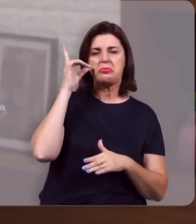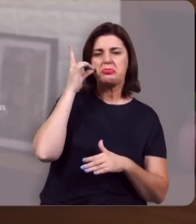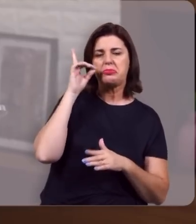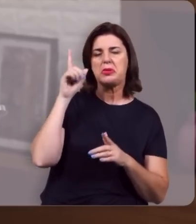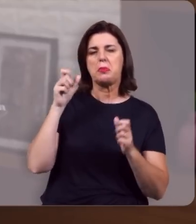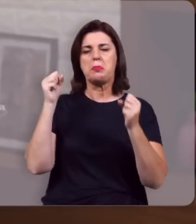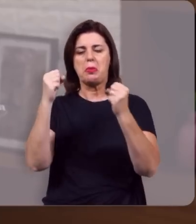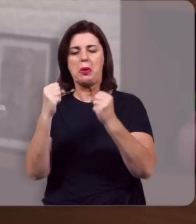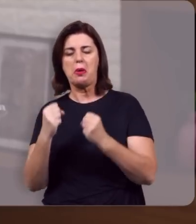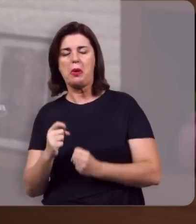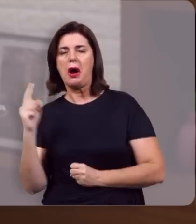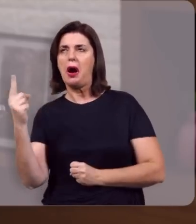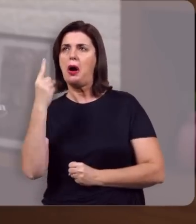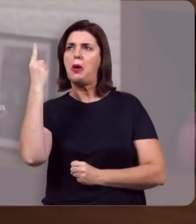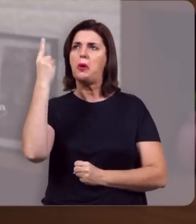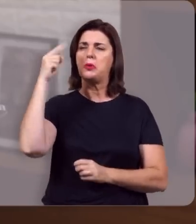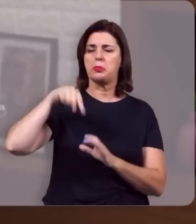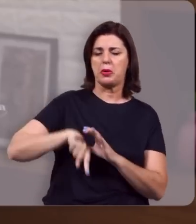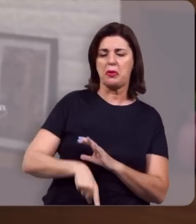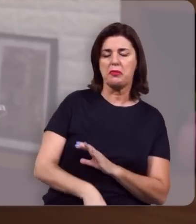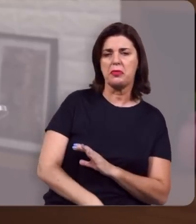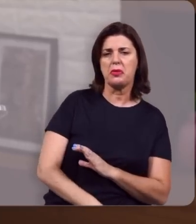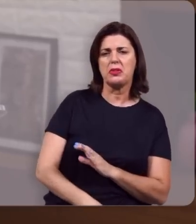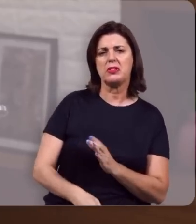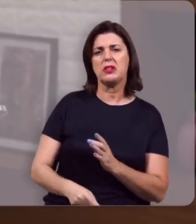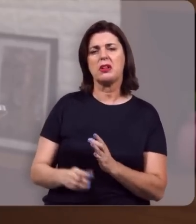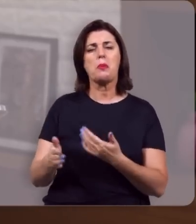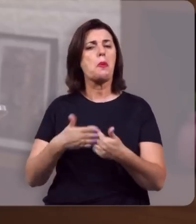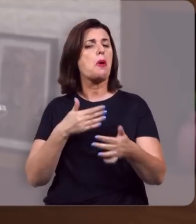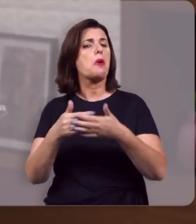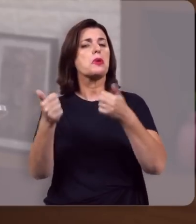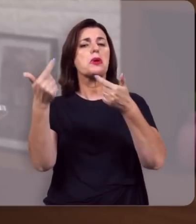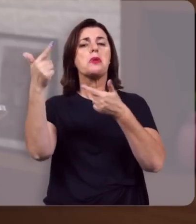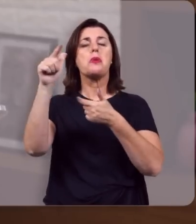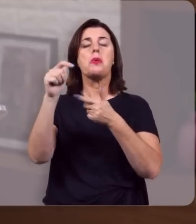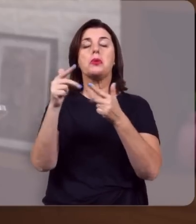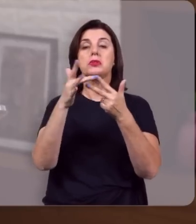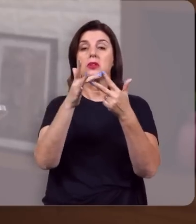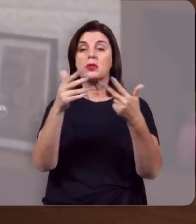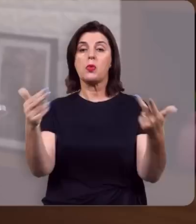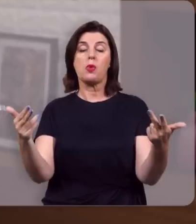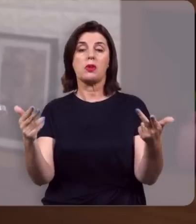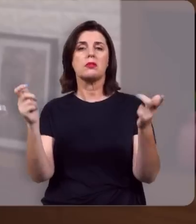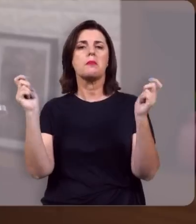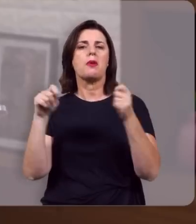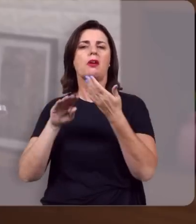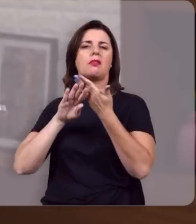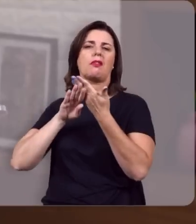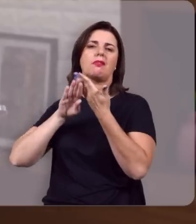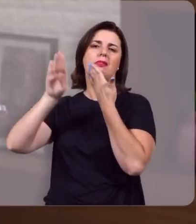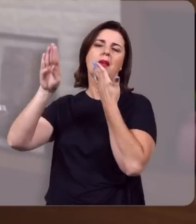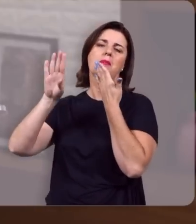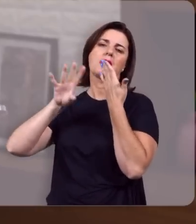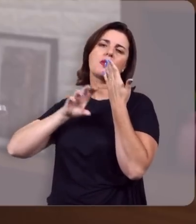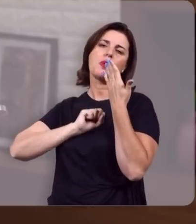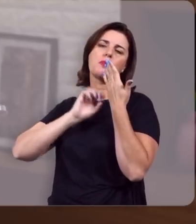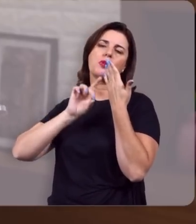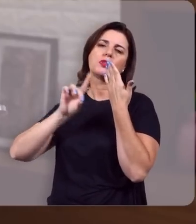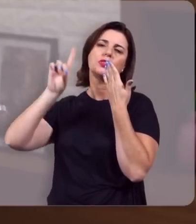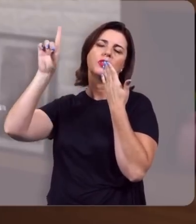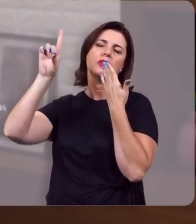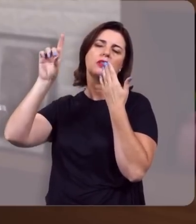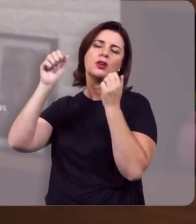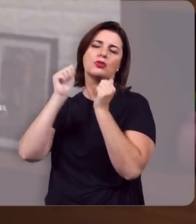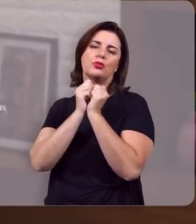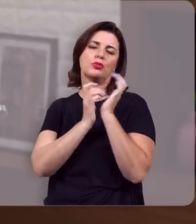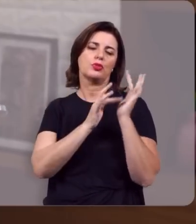principados, nem poderes, nem altura, nem profundidade, nem qualquer outra criatura poderá separar-nos do amor de Deus que